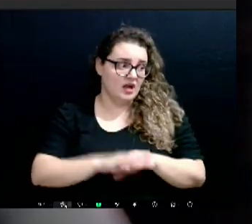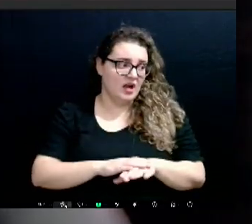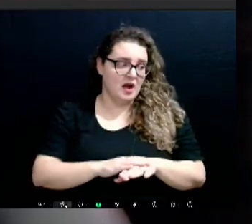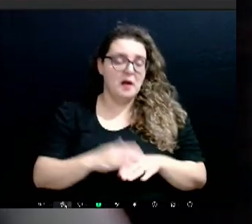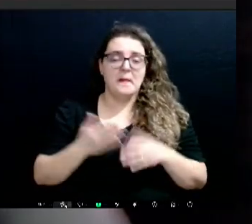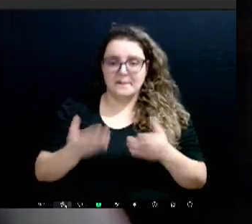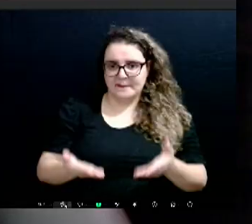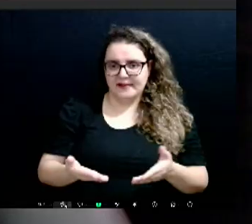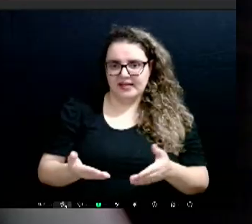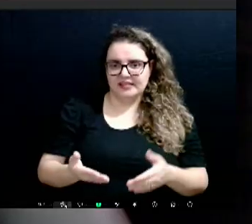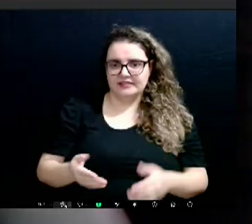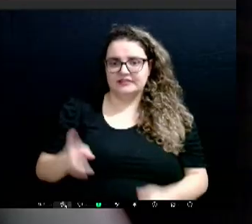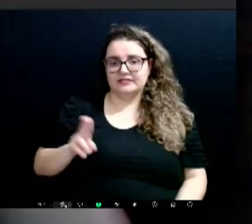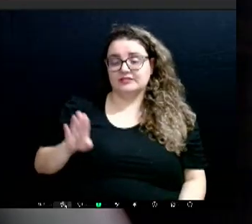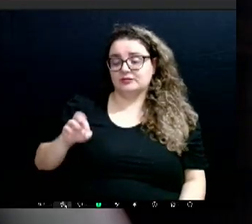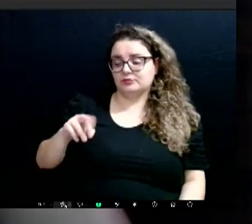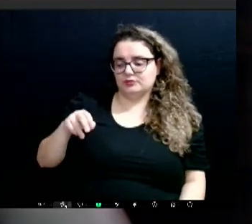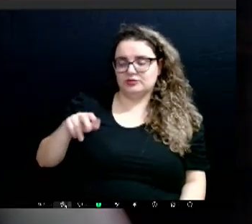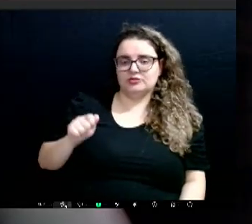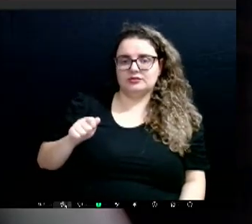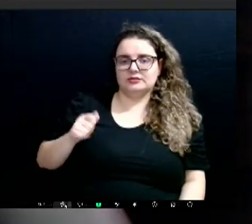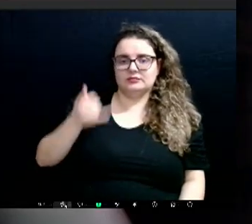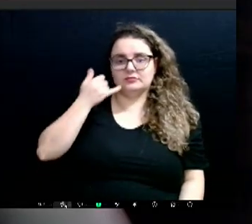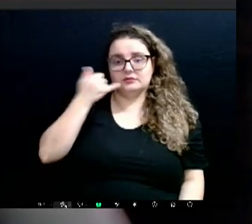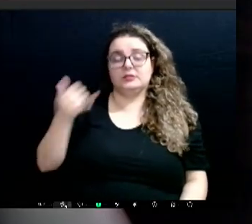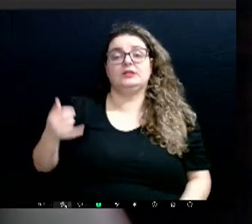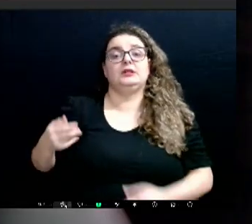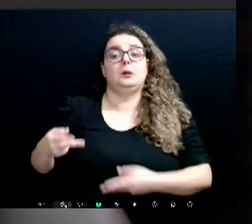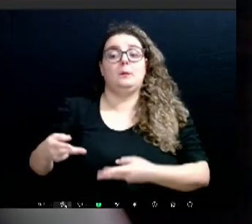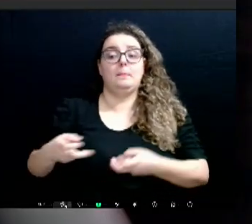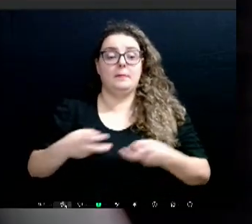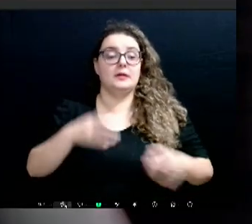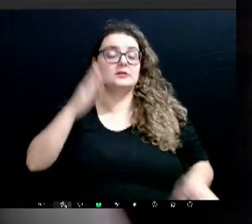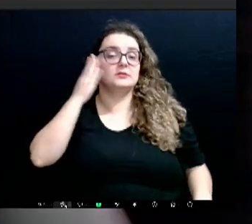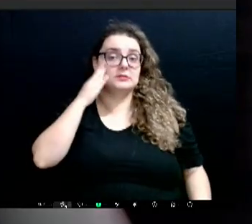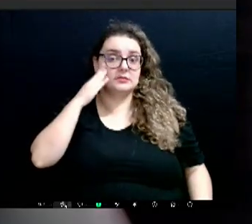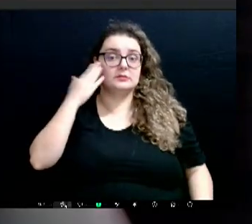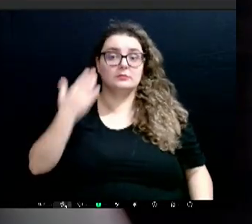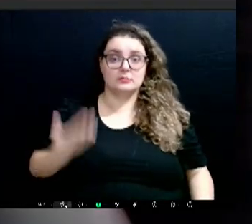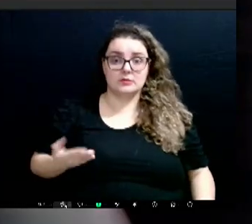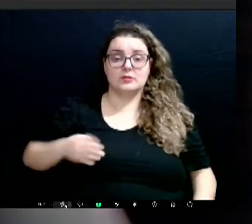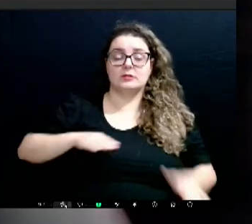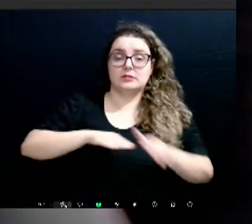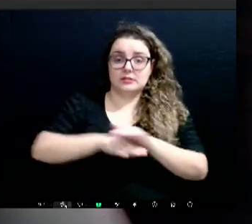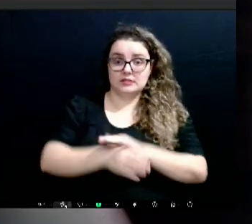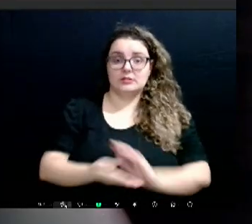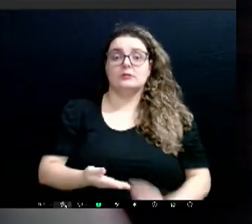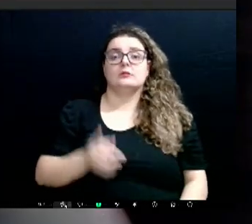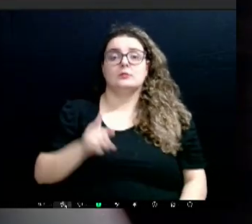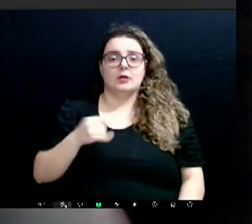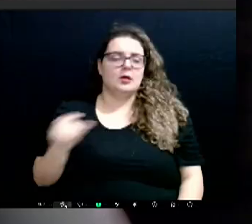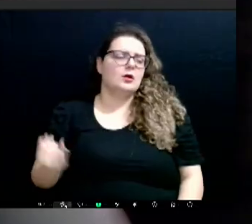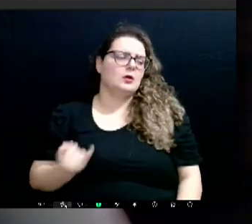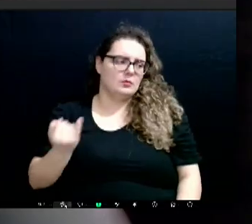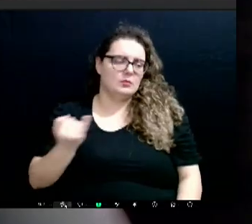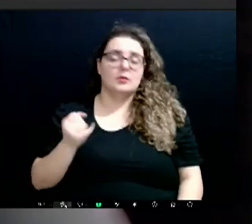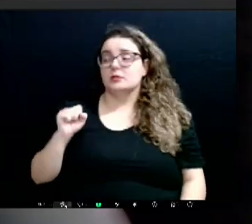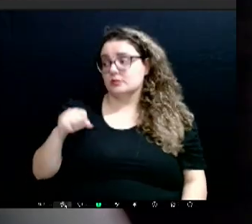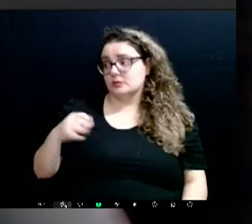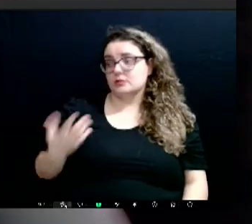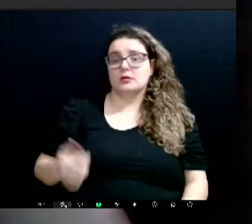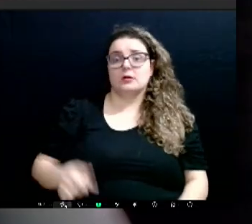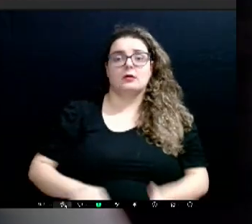Bruna colocando, né, e percebendo e sabendo desse hábito, isso é importantíssimo. Sim. Porque a primeira coisa é